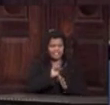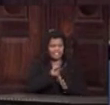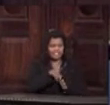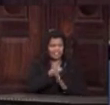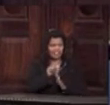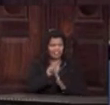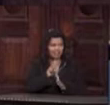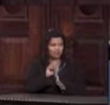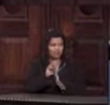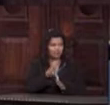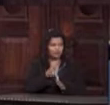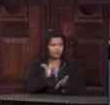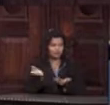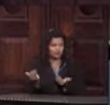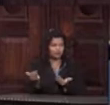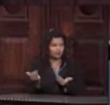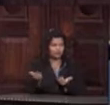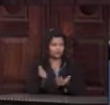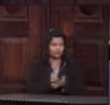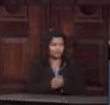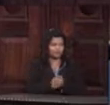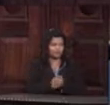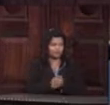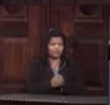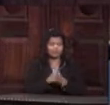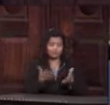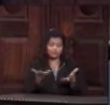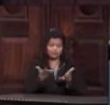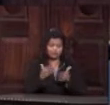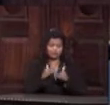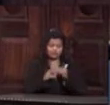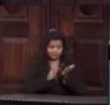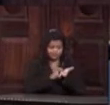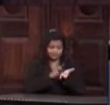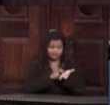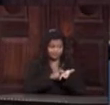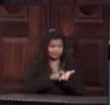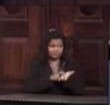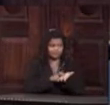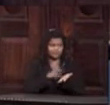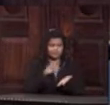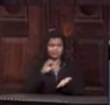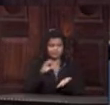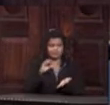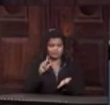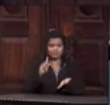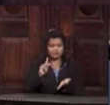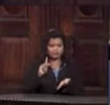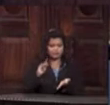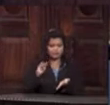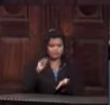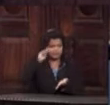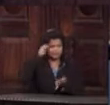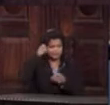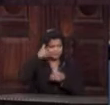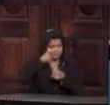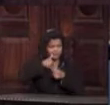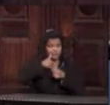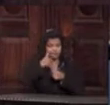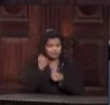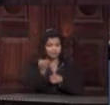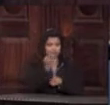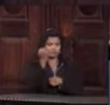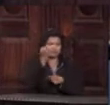e um debate com ricardo maranhão hoje na cpi foi muito importante para o avanço dos